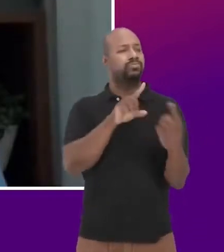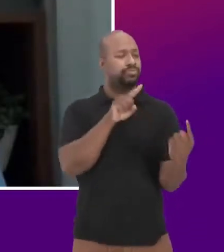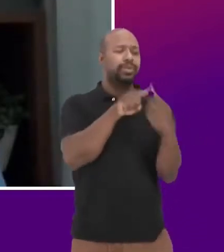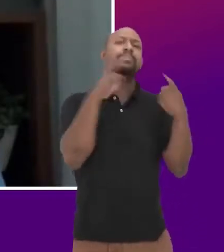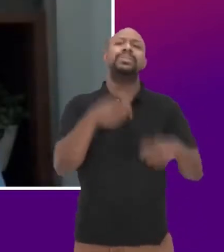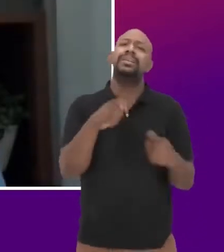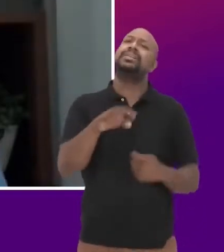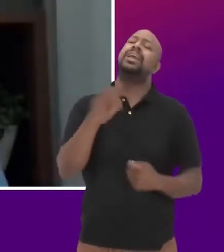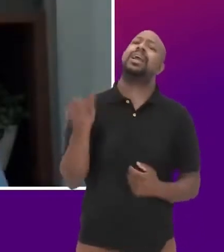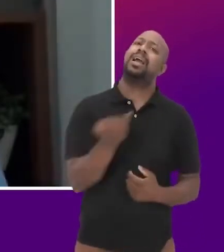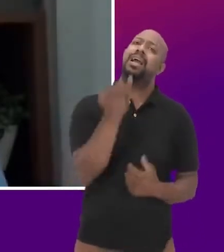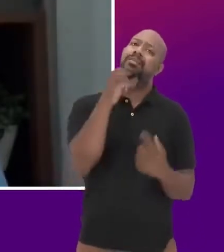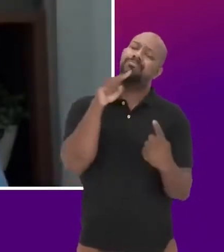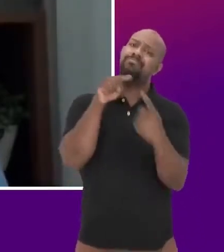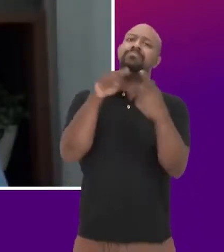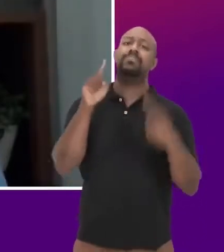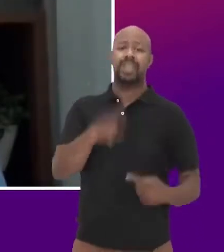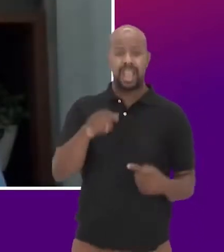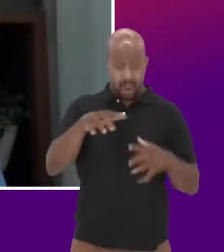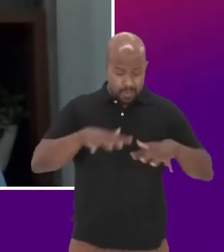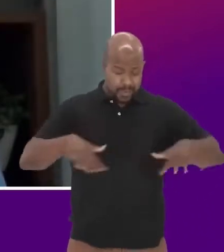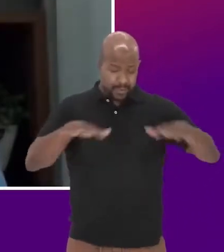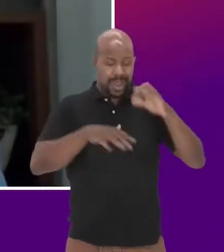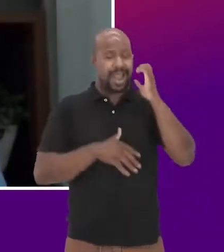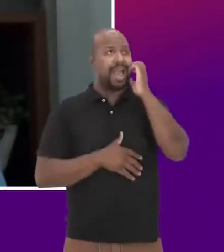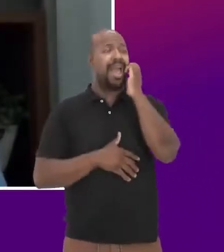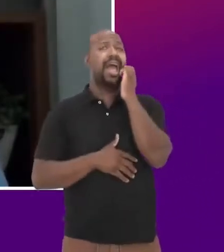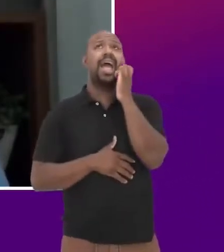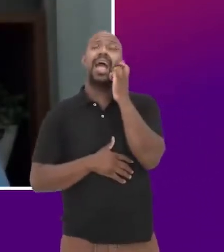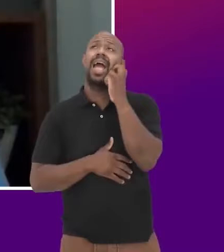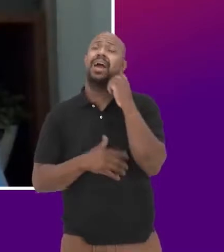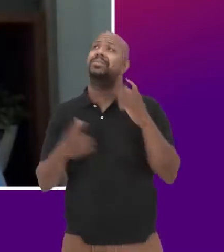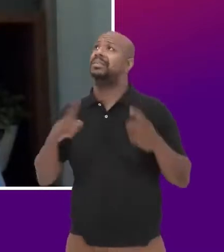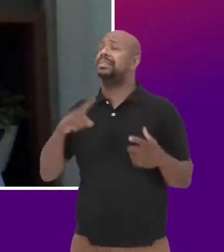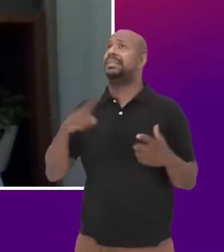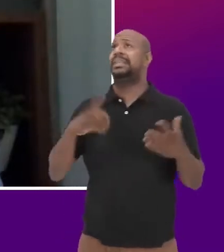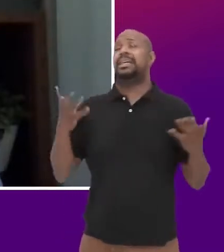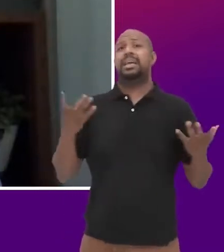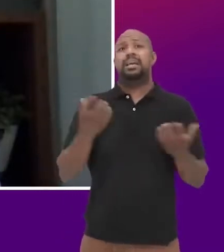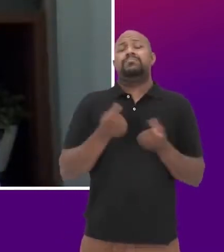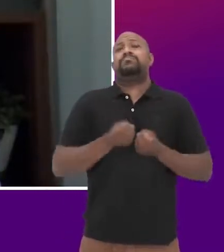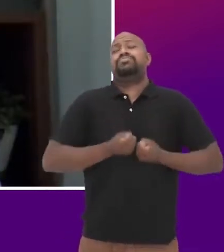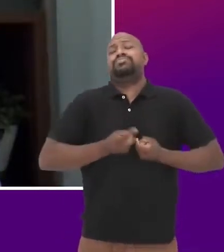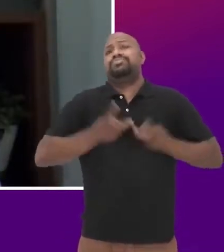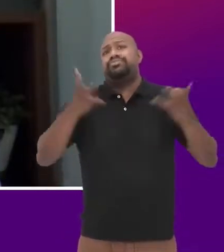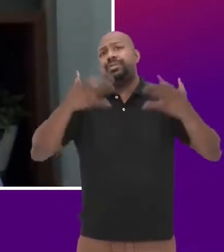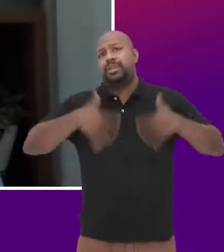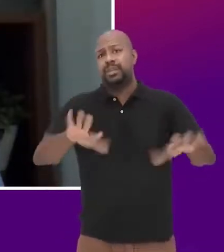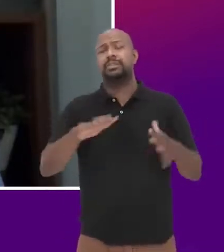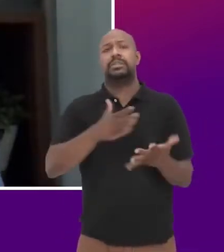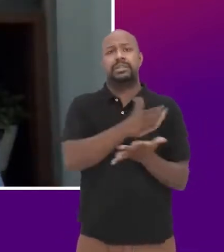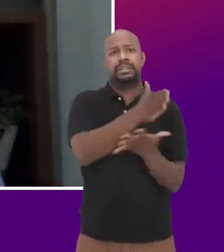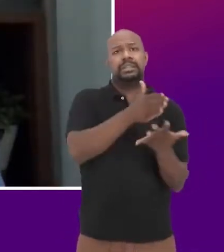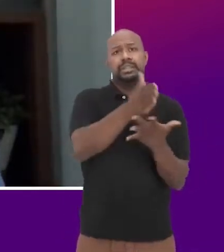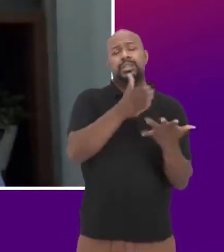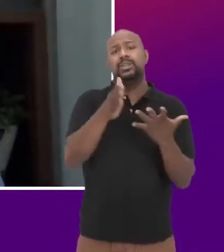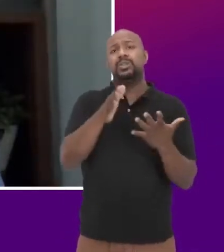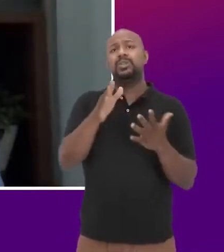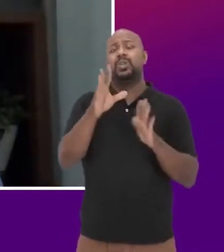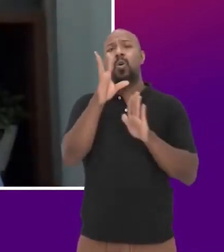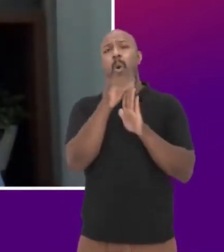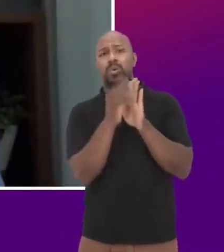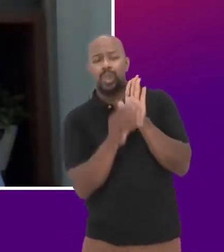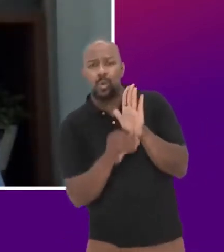ter relevância. É um mundo onde tem uma multiplicidade aqui de canais e de conteúdos